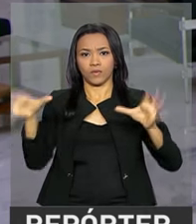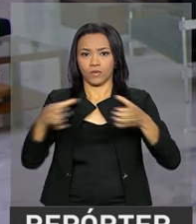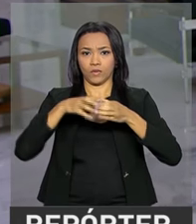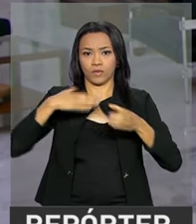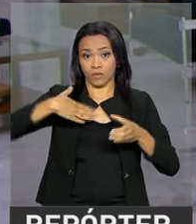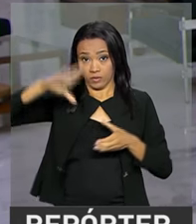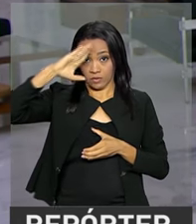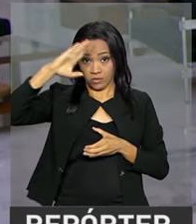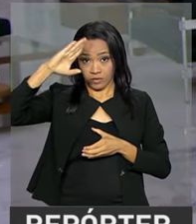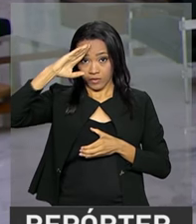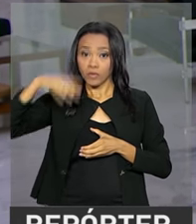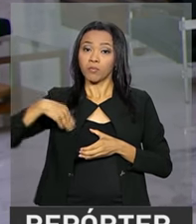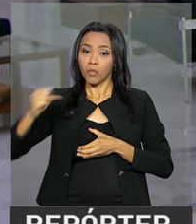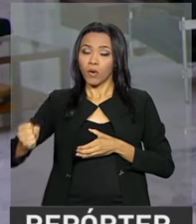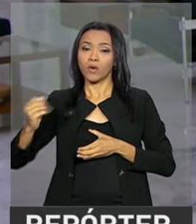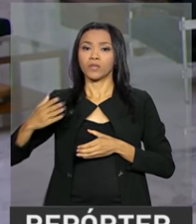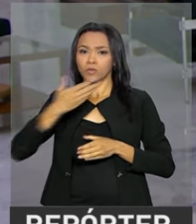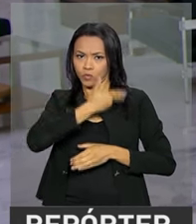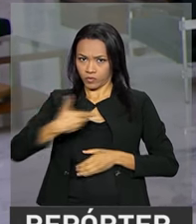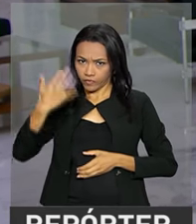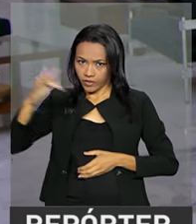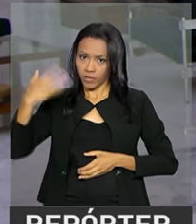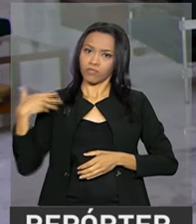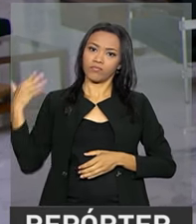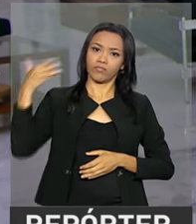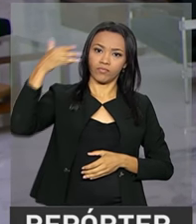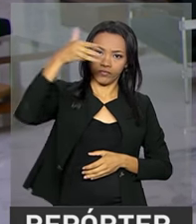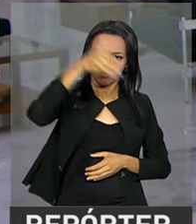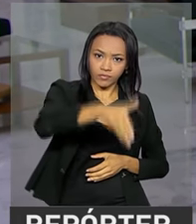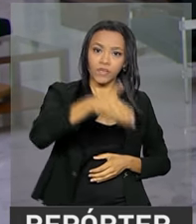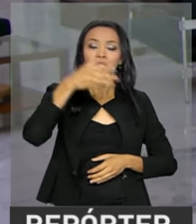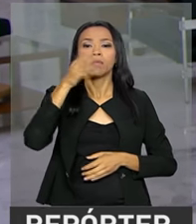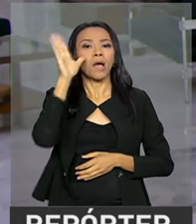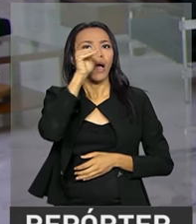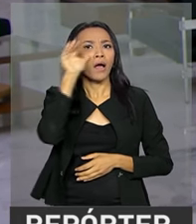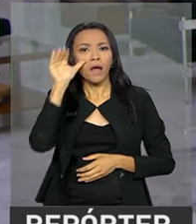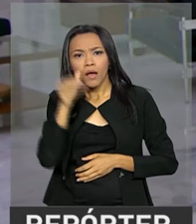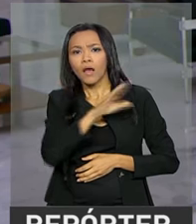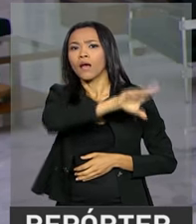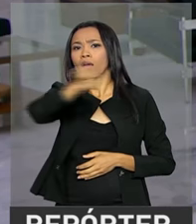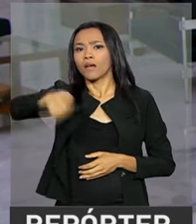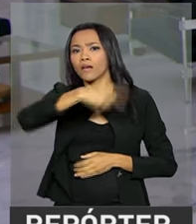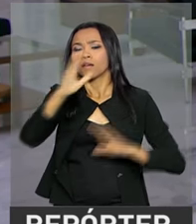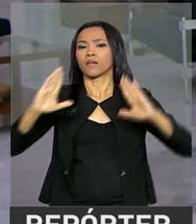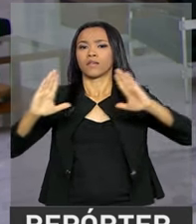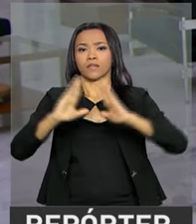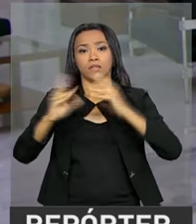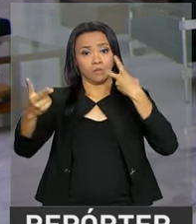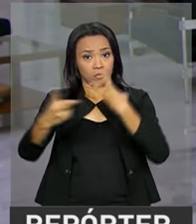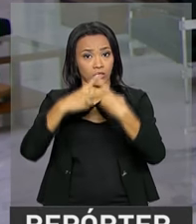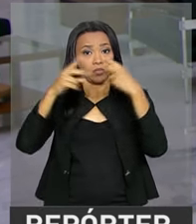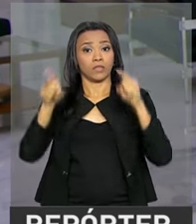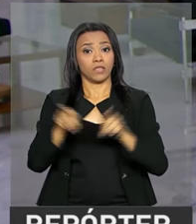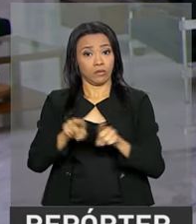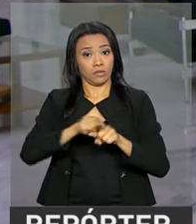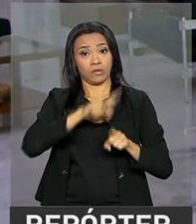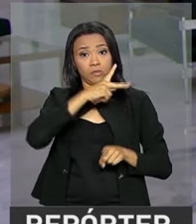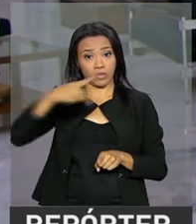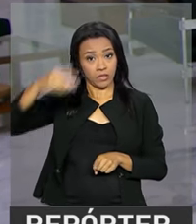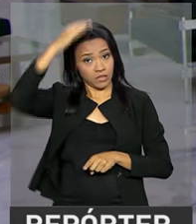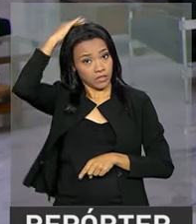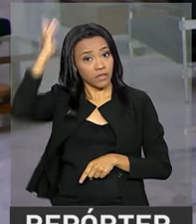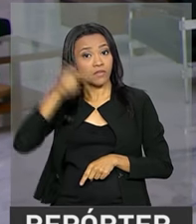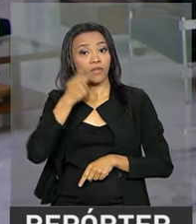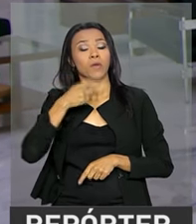fazer inspeções periódicas nos presídios estaduais. E além da questão nos presídios, o presidente Michel Temer também disse que é preciso reforçar a